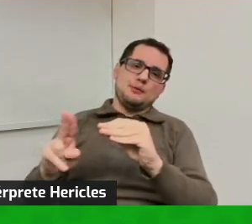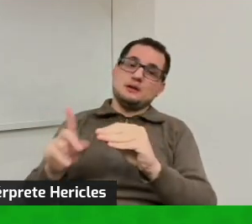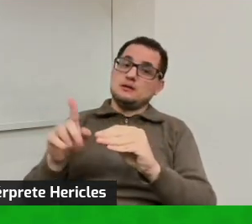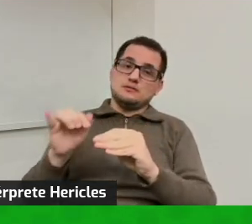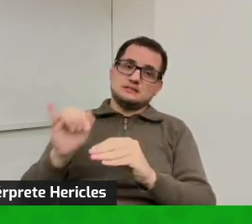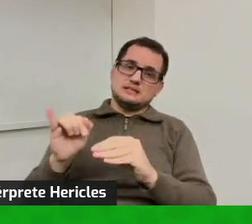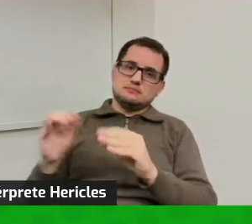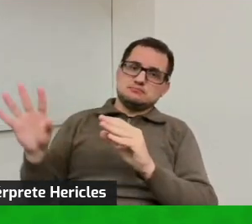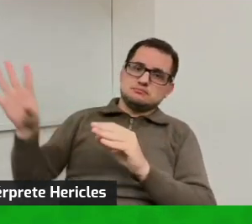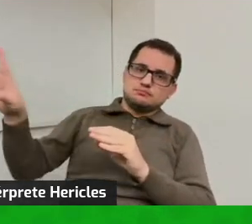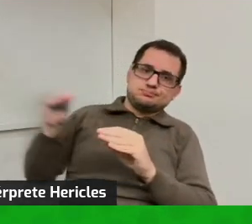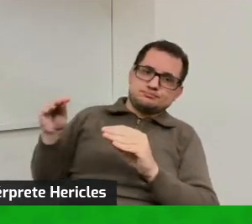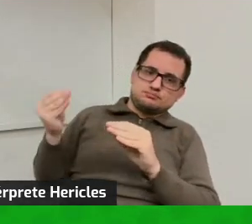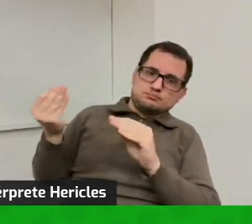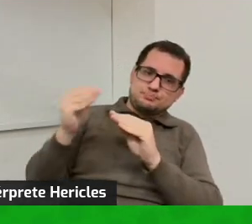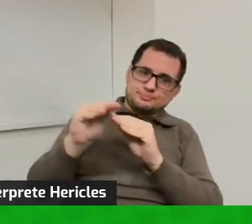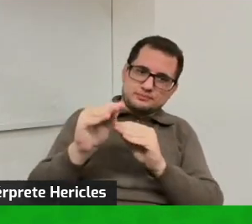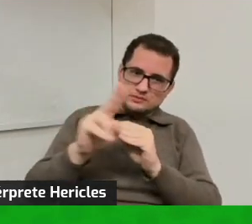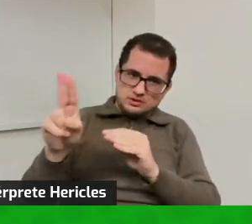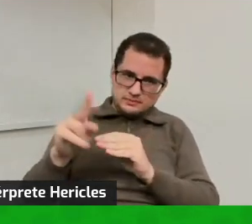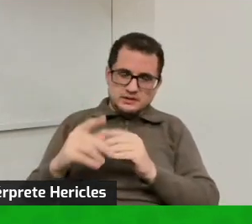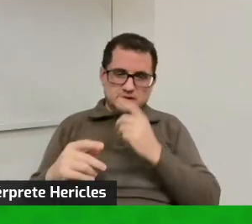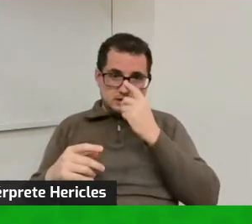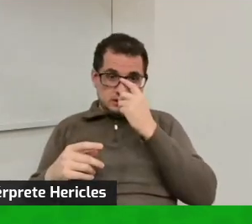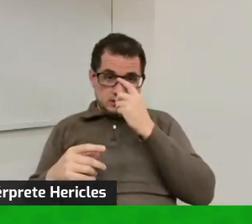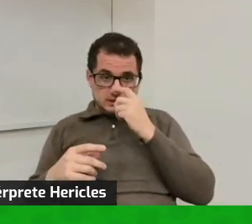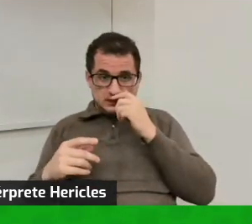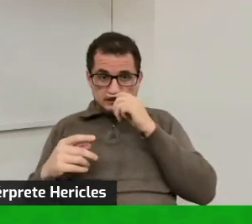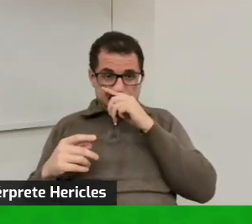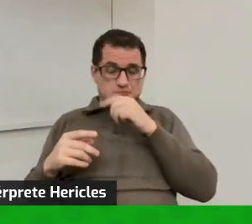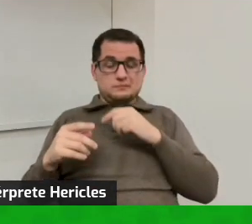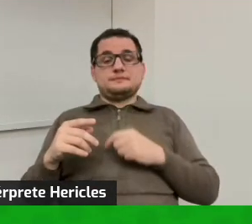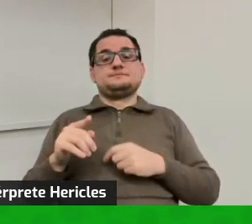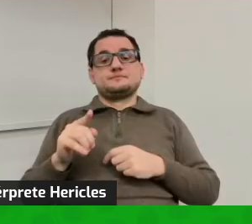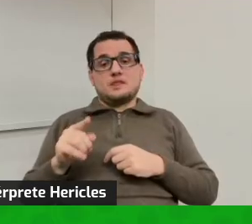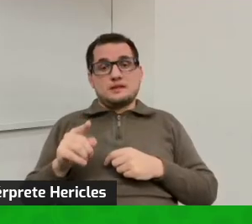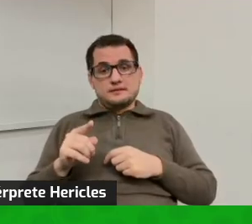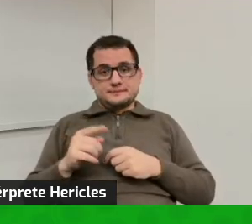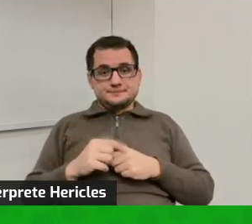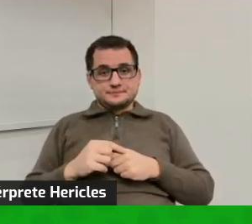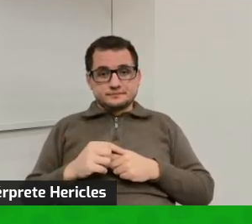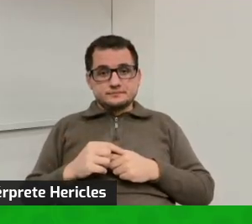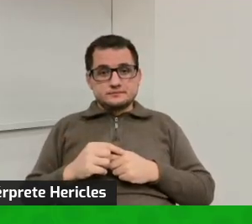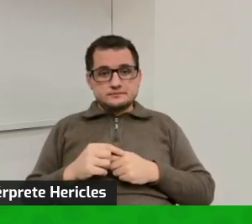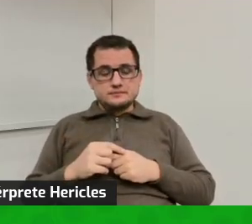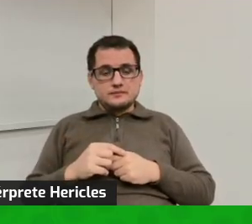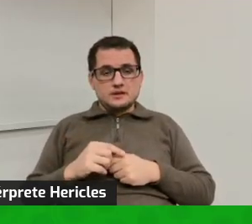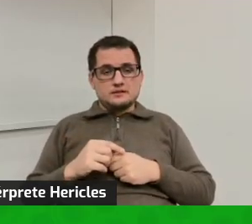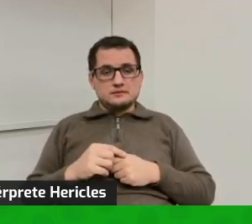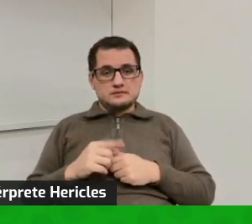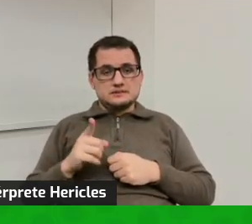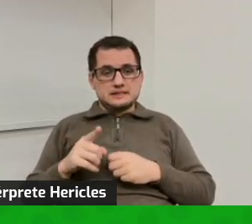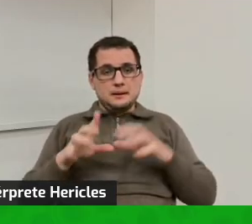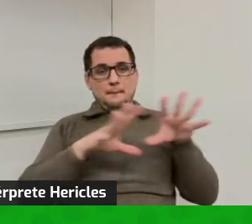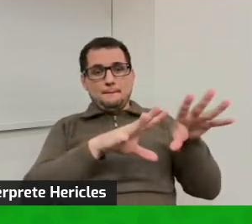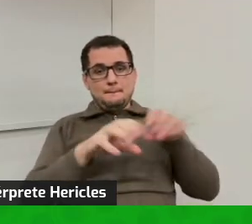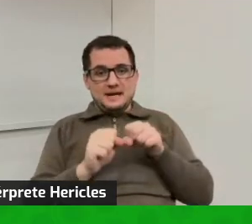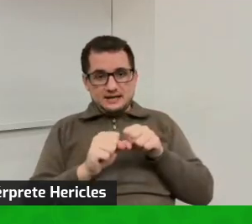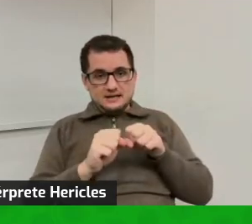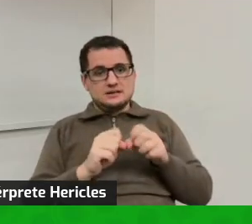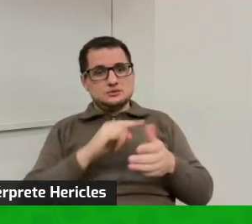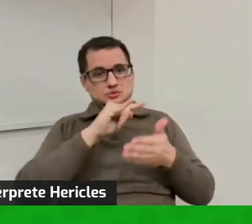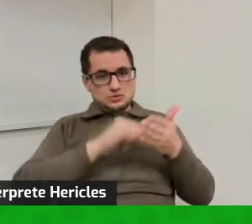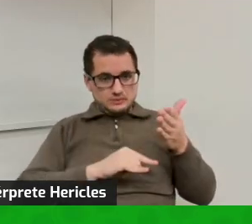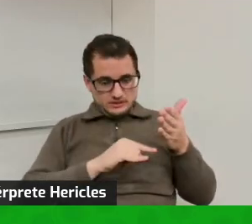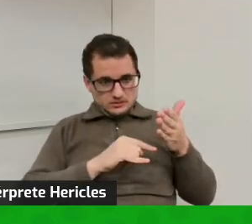nomes. Então, automaticamente você puxa os campos que você tem disponíveis no seu documento de origem, você puxa eles para preencher a